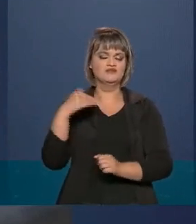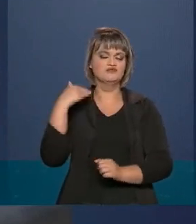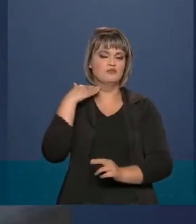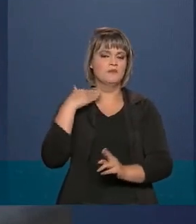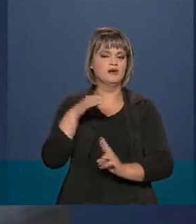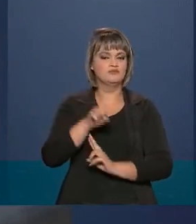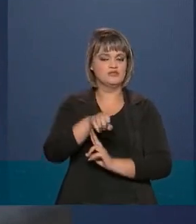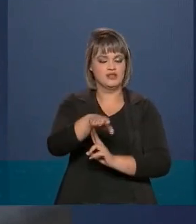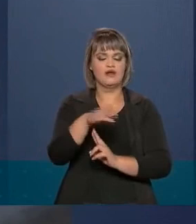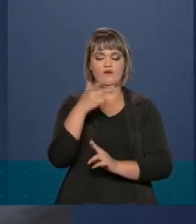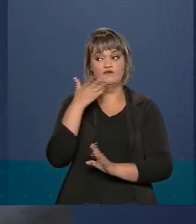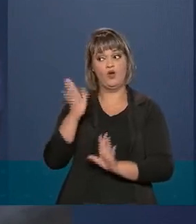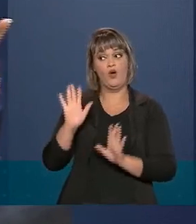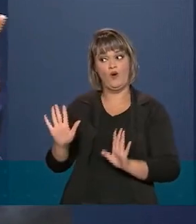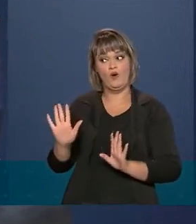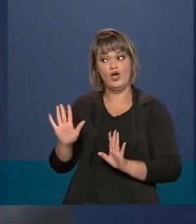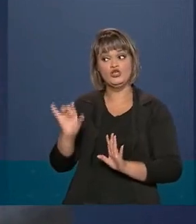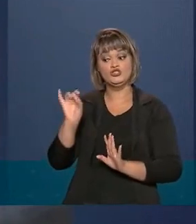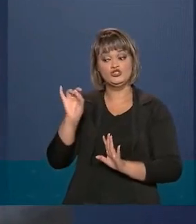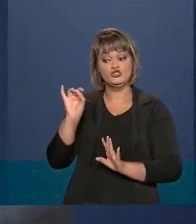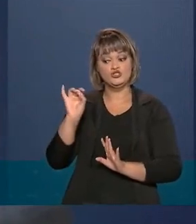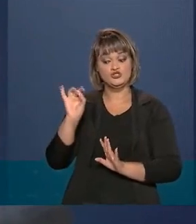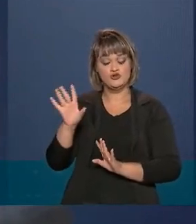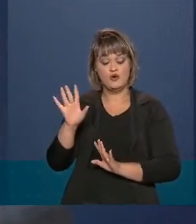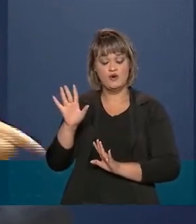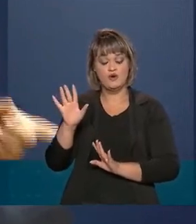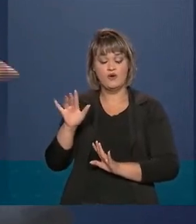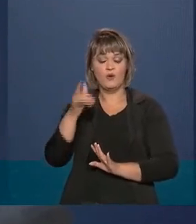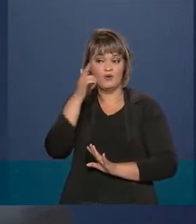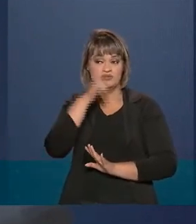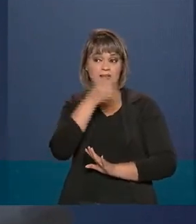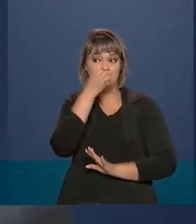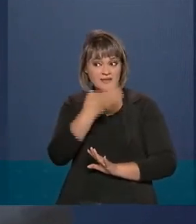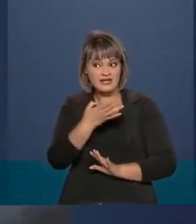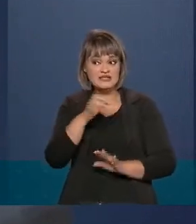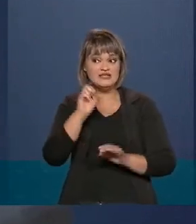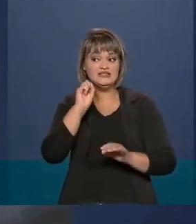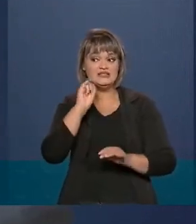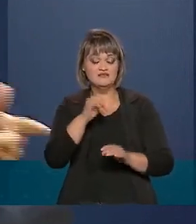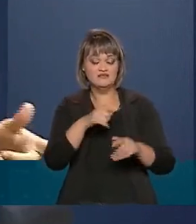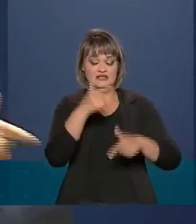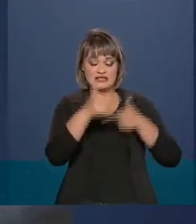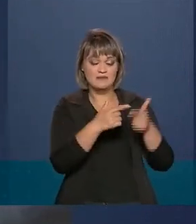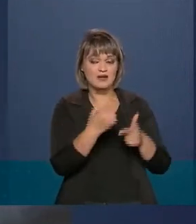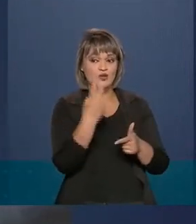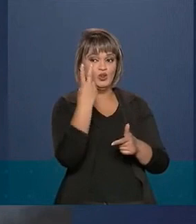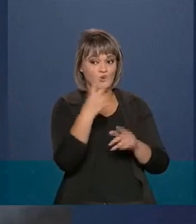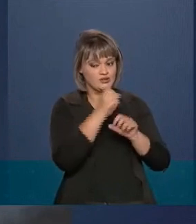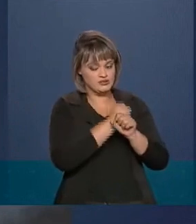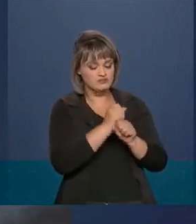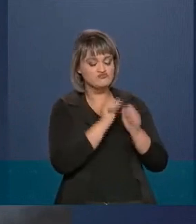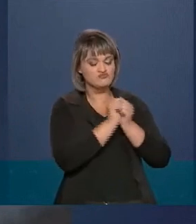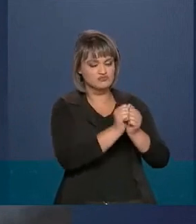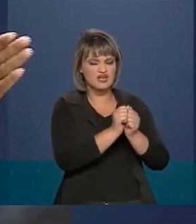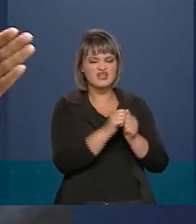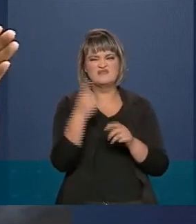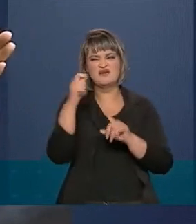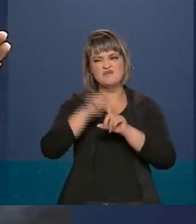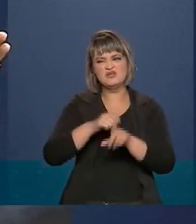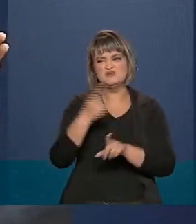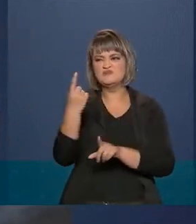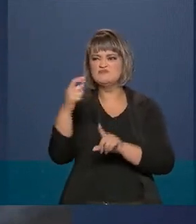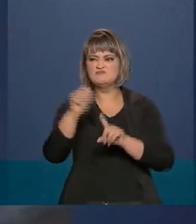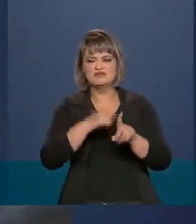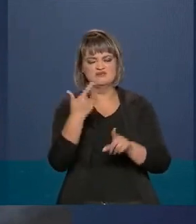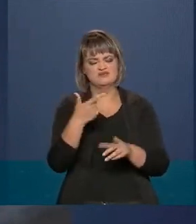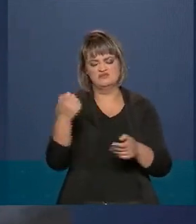ó, só tem bônus se tiver o ônus. Se ficar conosco 2 anos, a gente considera. Se for para ficar 1 mês ou 2 meses e